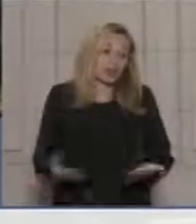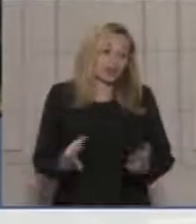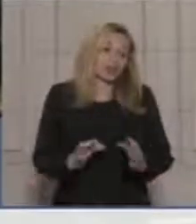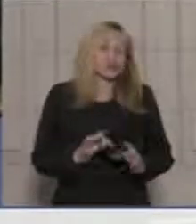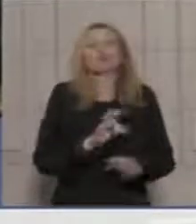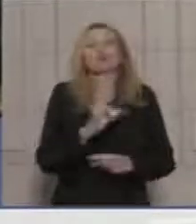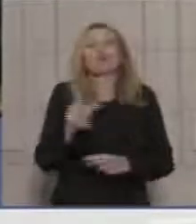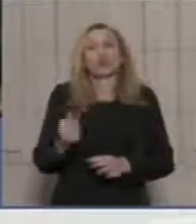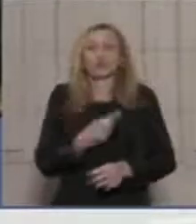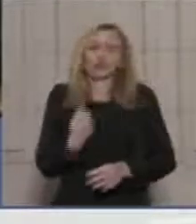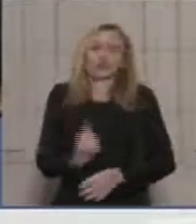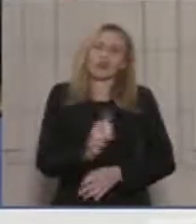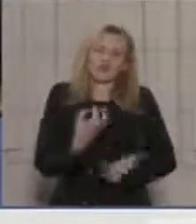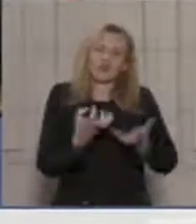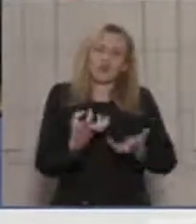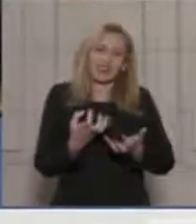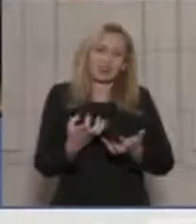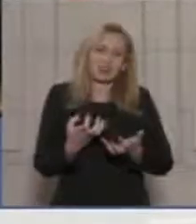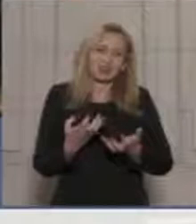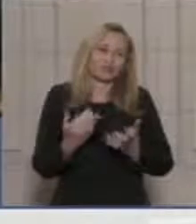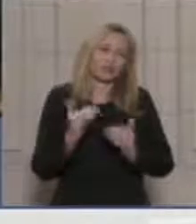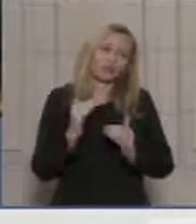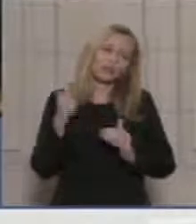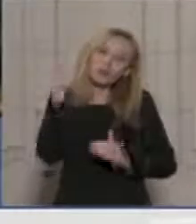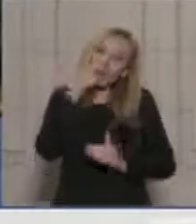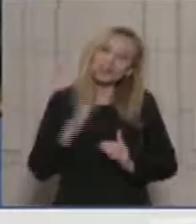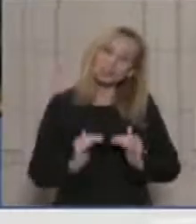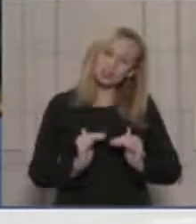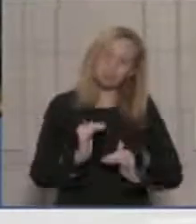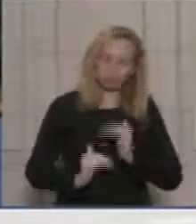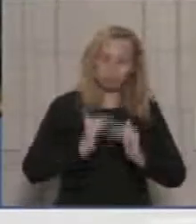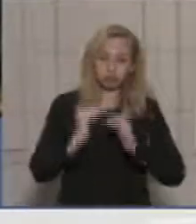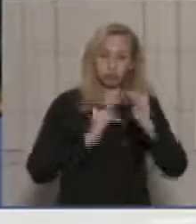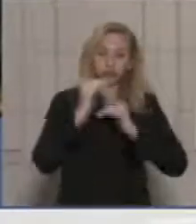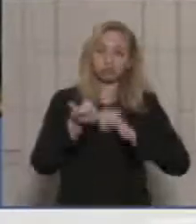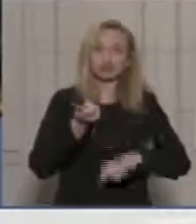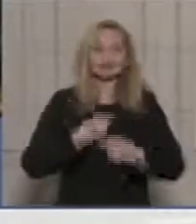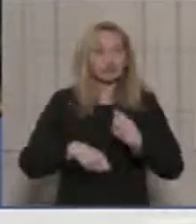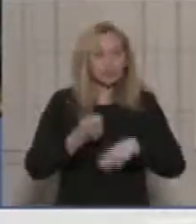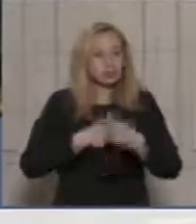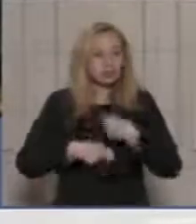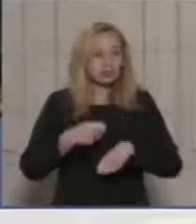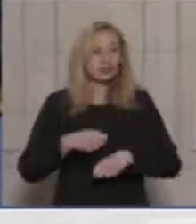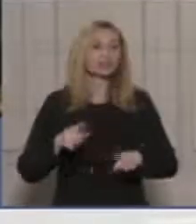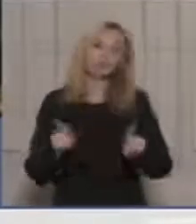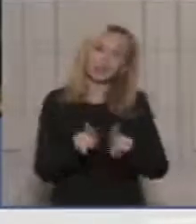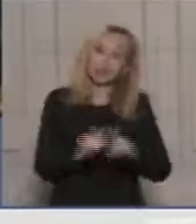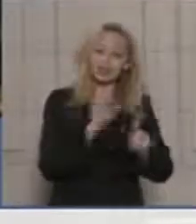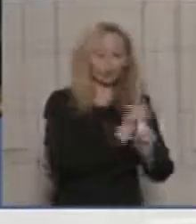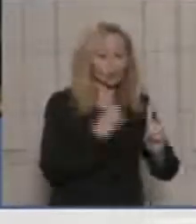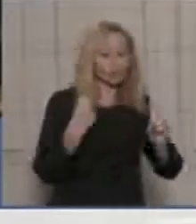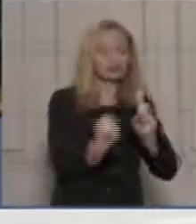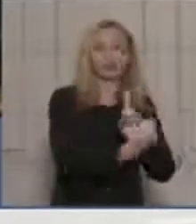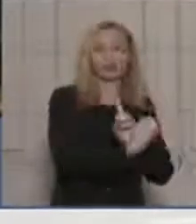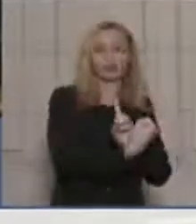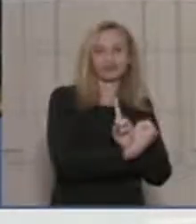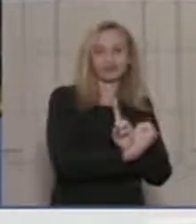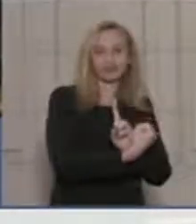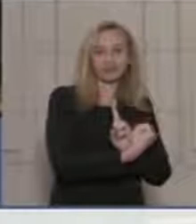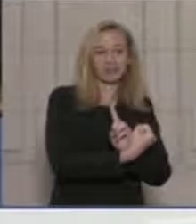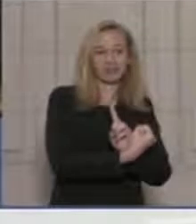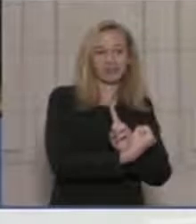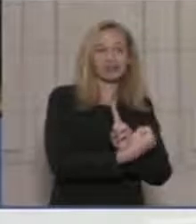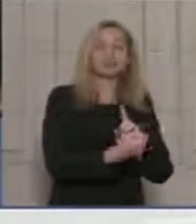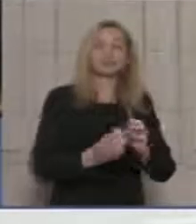nós queremos que o Brasil se desenvolva econômica e socialmente, para